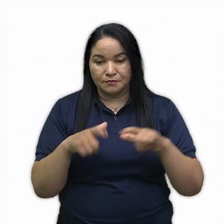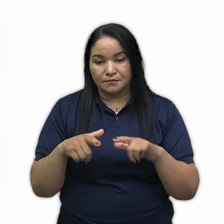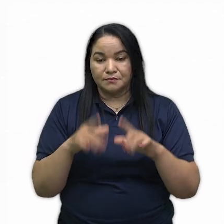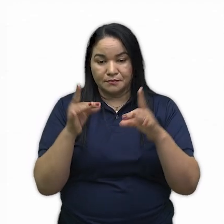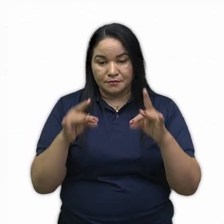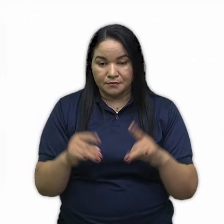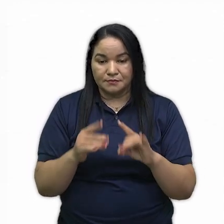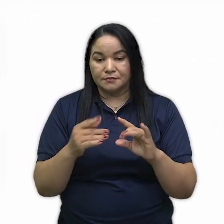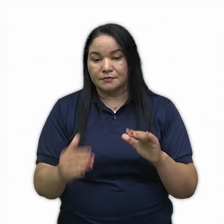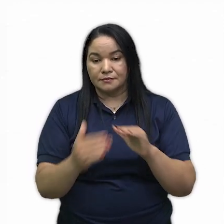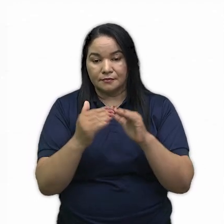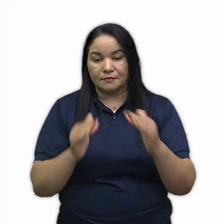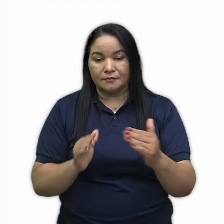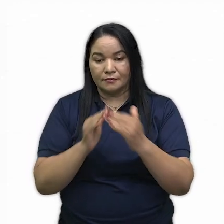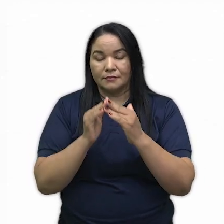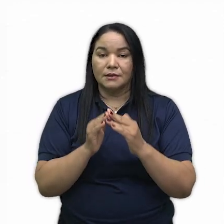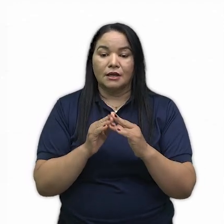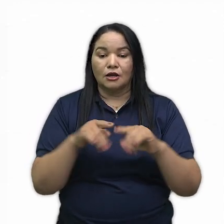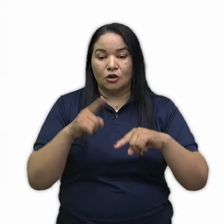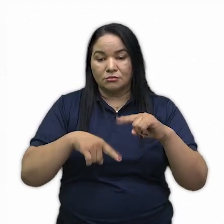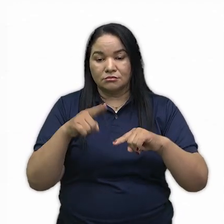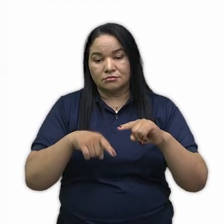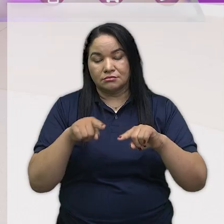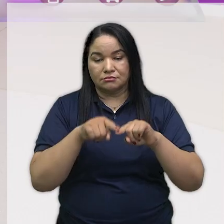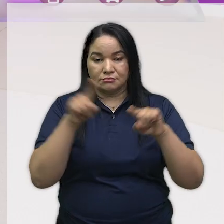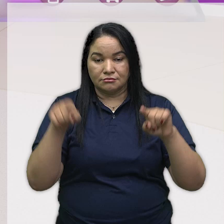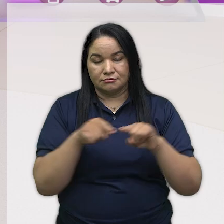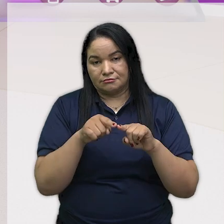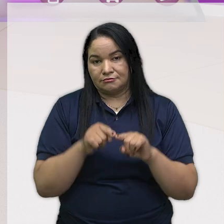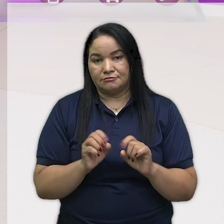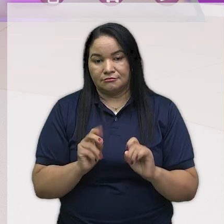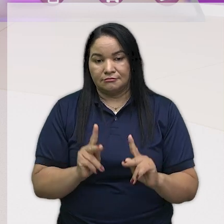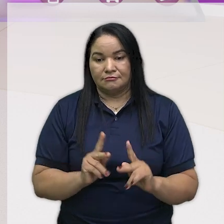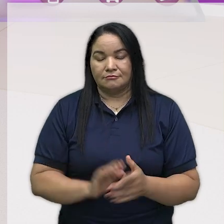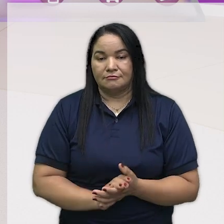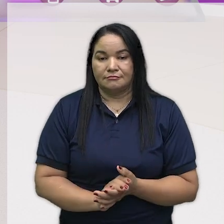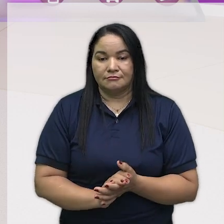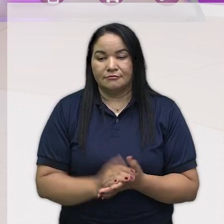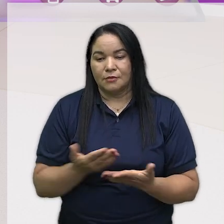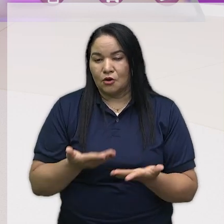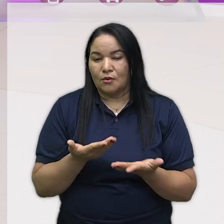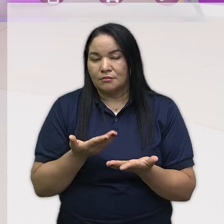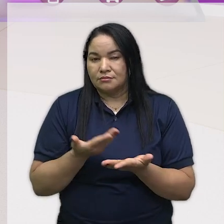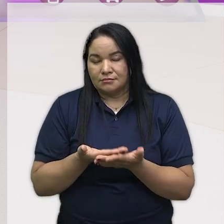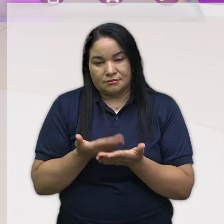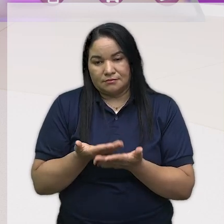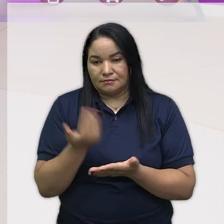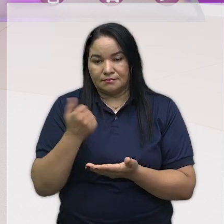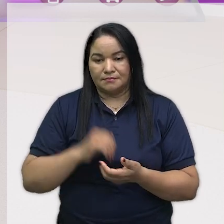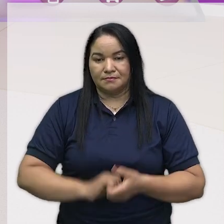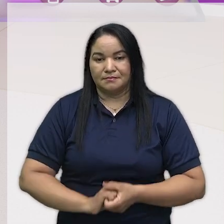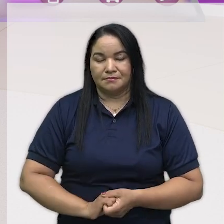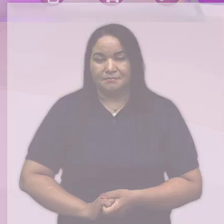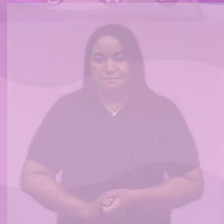Detalhamento, pirâmides e corpos redondos. Então, sem perder mais tempo, vamos à nossa